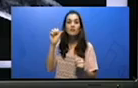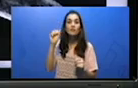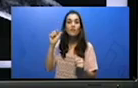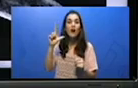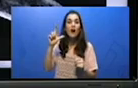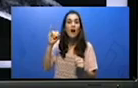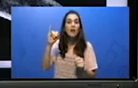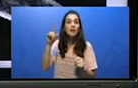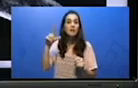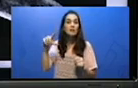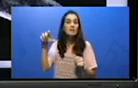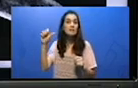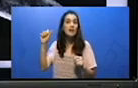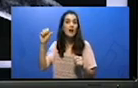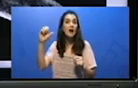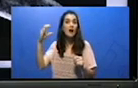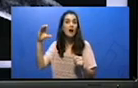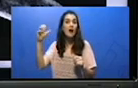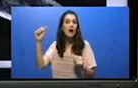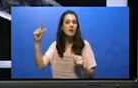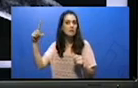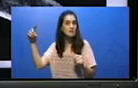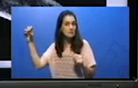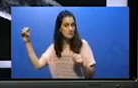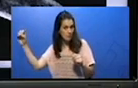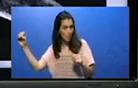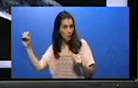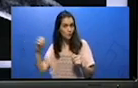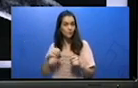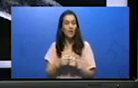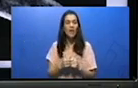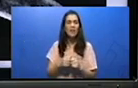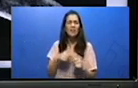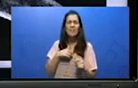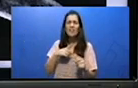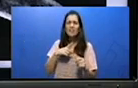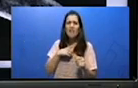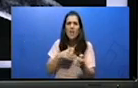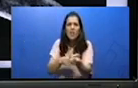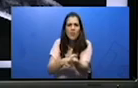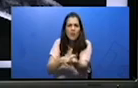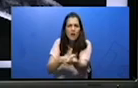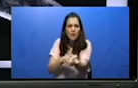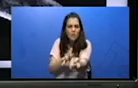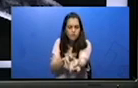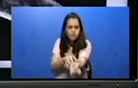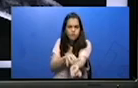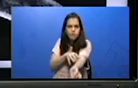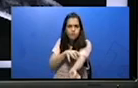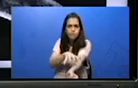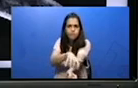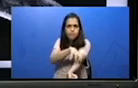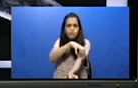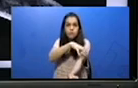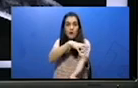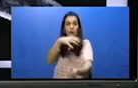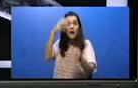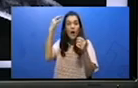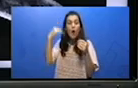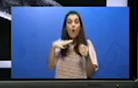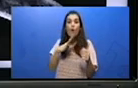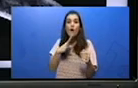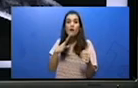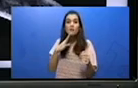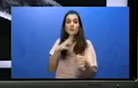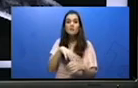existe o cérebro, o encéfalo, e nele está acumuladas células nervosas, que permite que nós conheçamos o meio ambiente. E